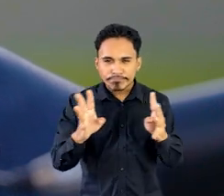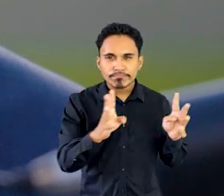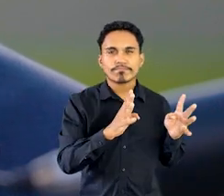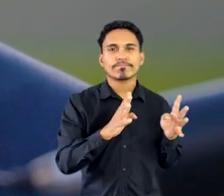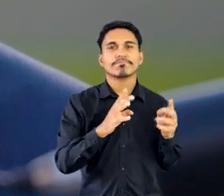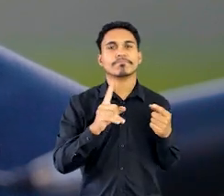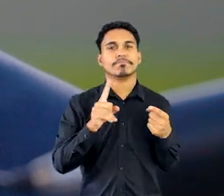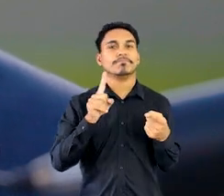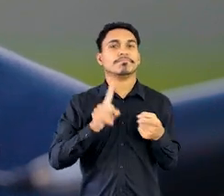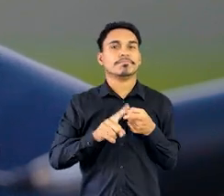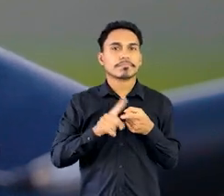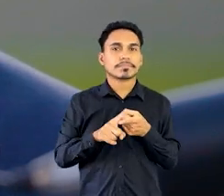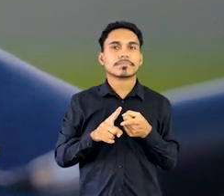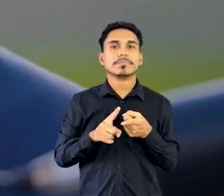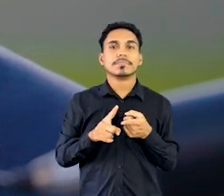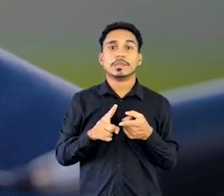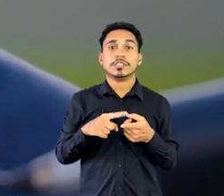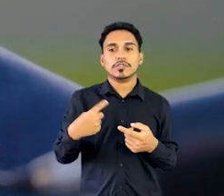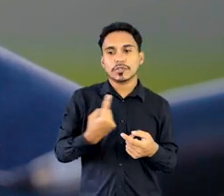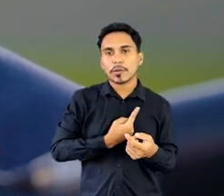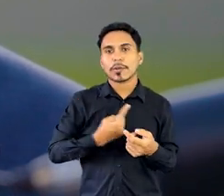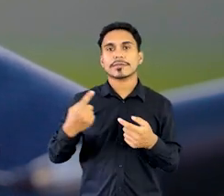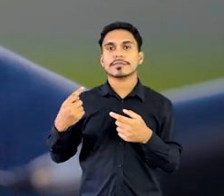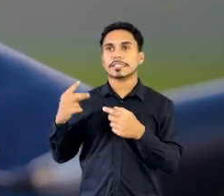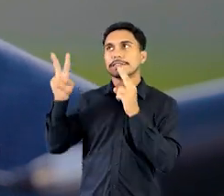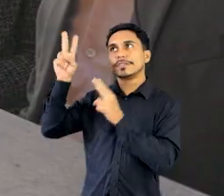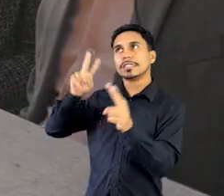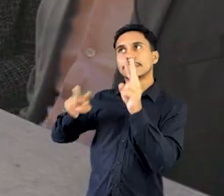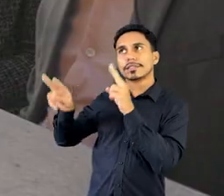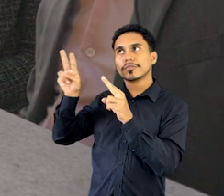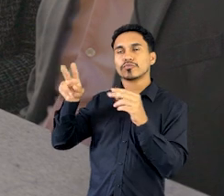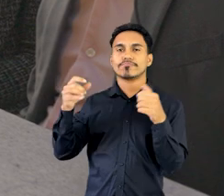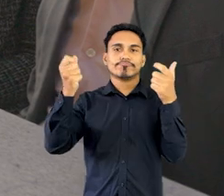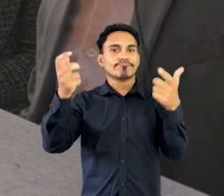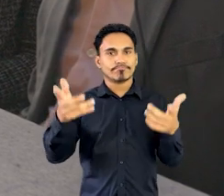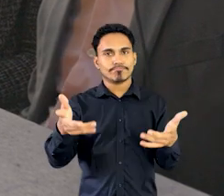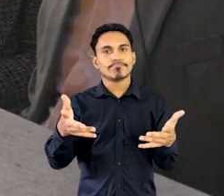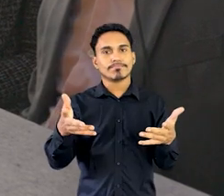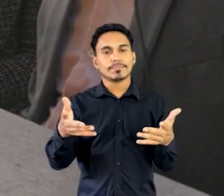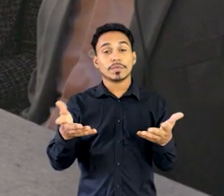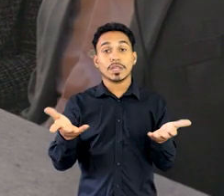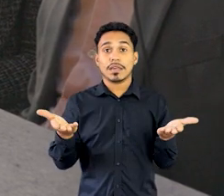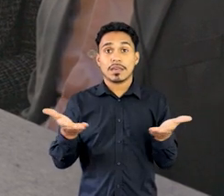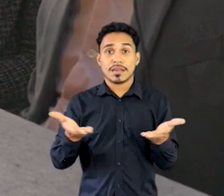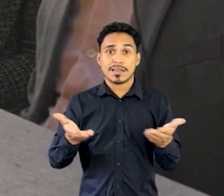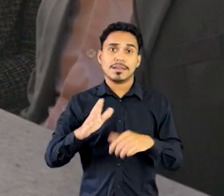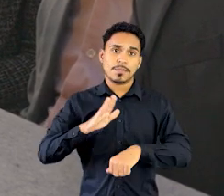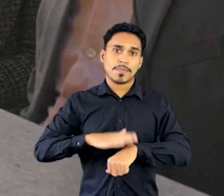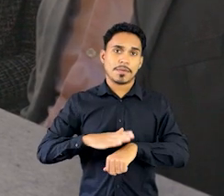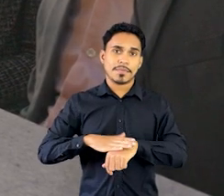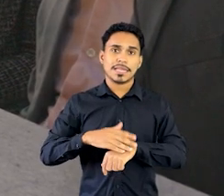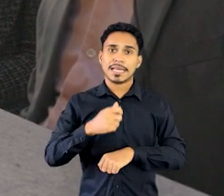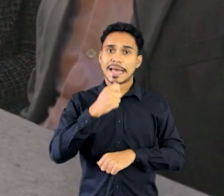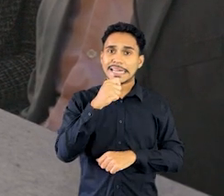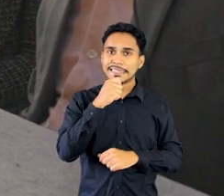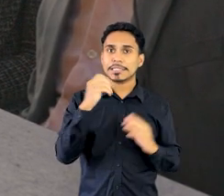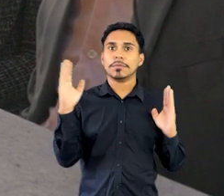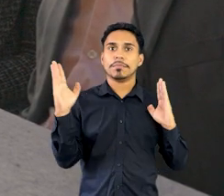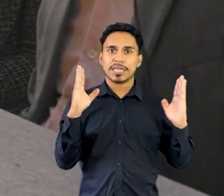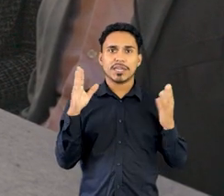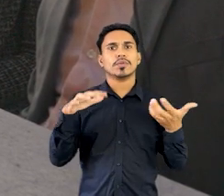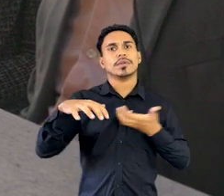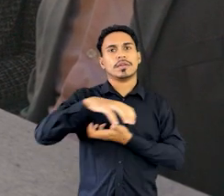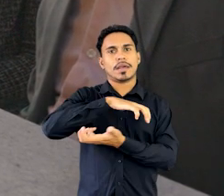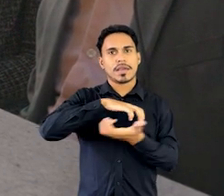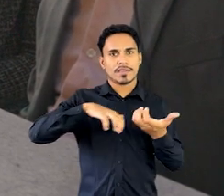eles mas também trazendo a nossa leitura aqui né claro acho que não podemos ignorar nós estamos nesse exato momento ainda